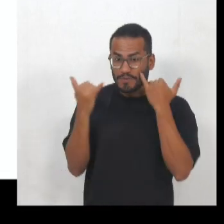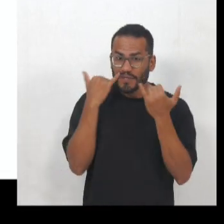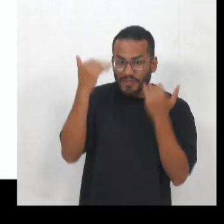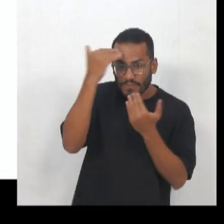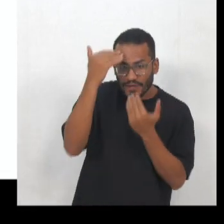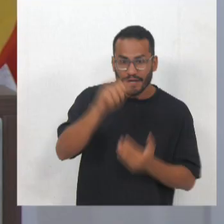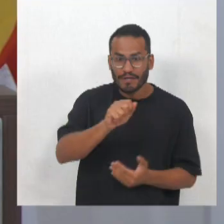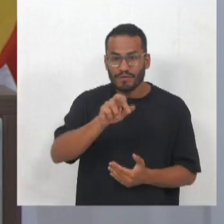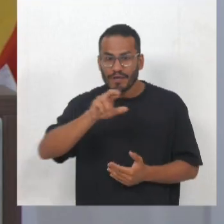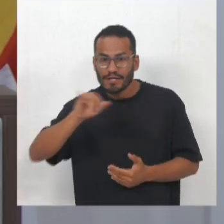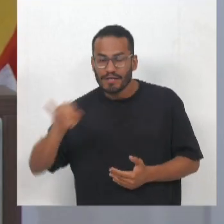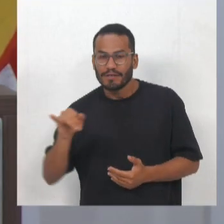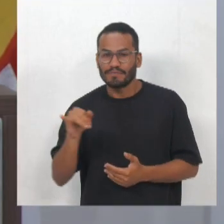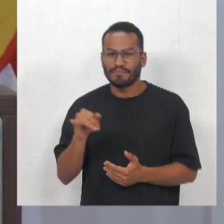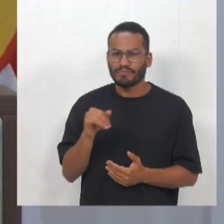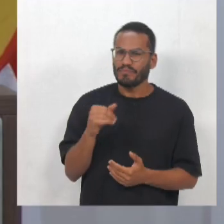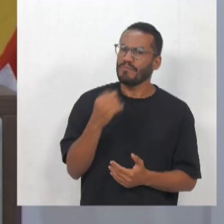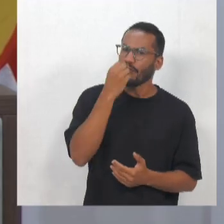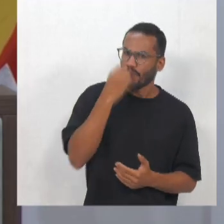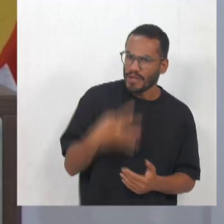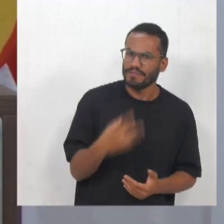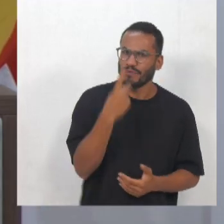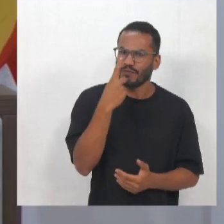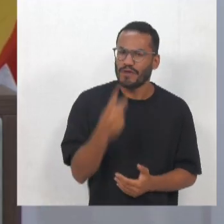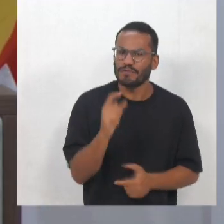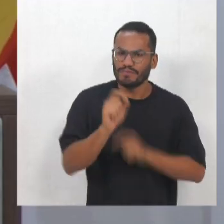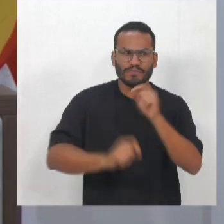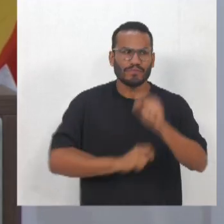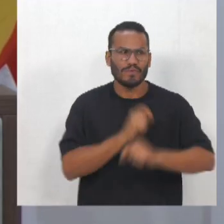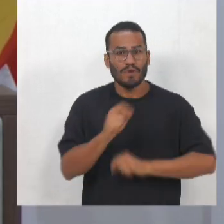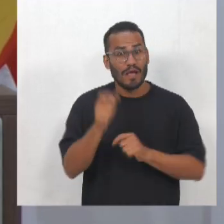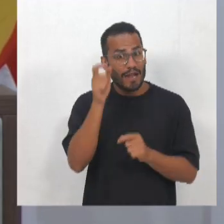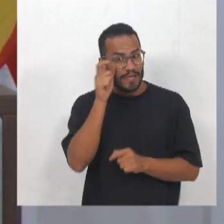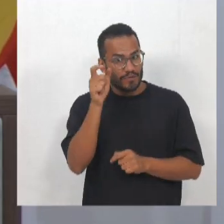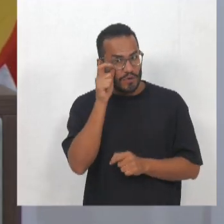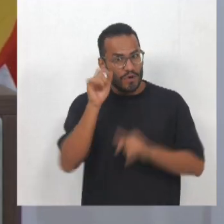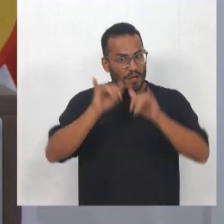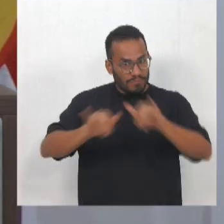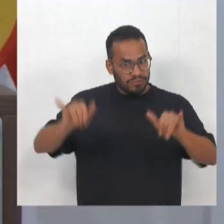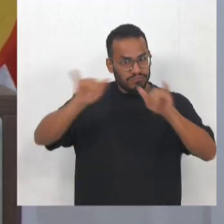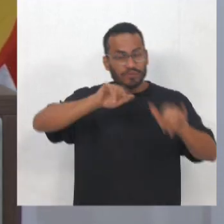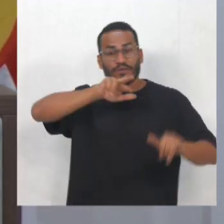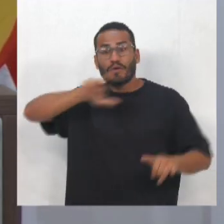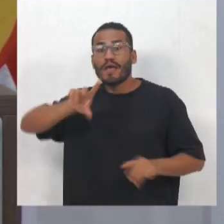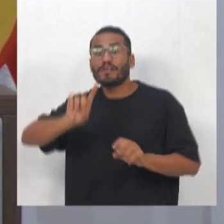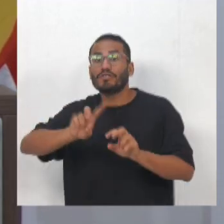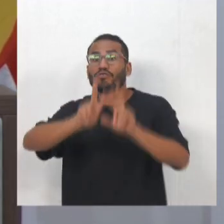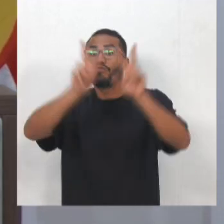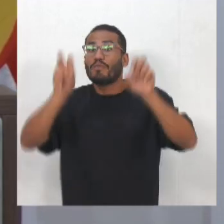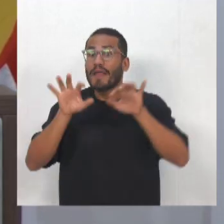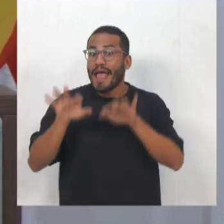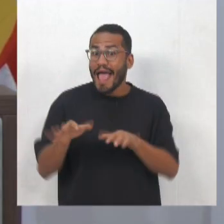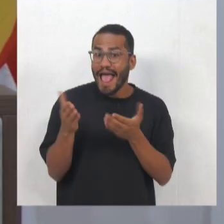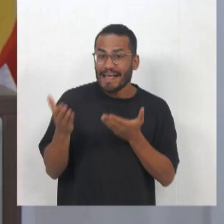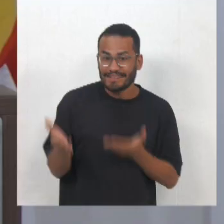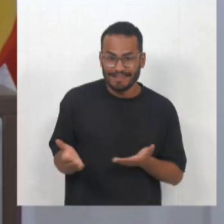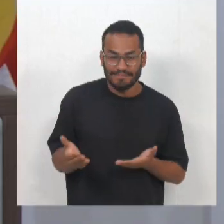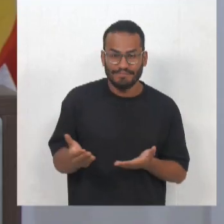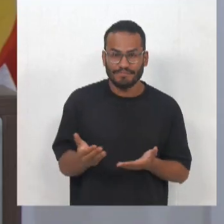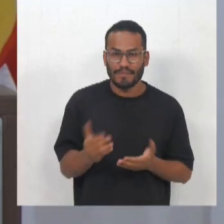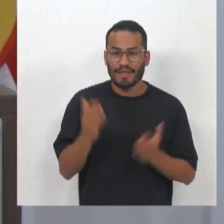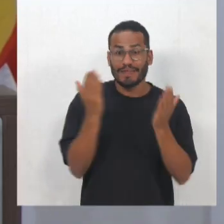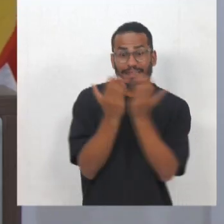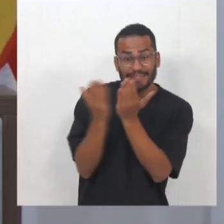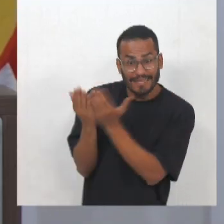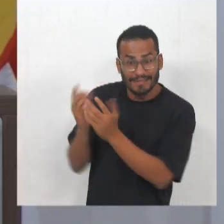Ari. O vereador Tuca muito bem aqui nos alentou e nos alertou, não só sobre esta